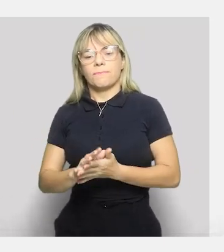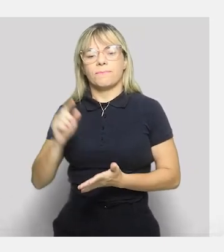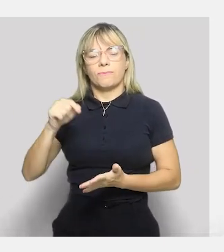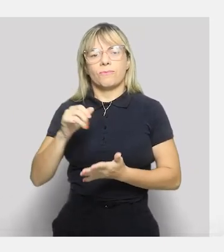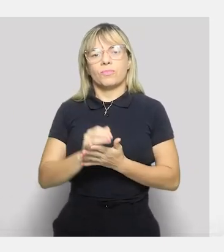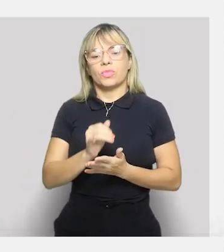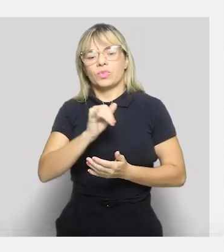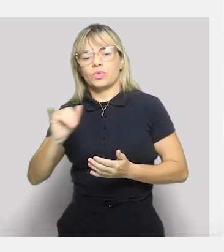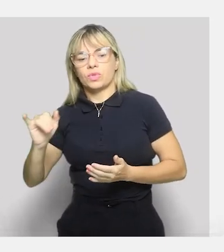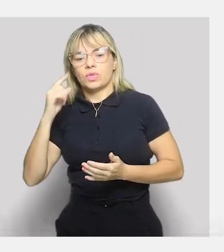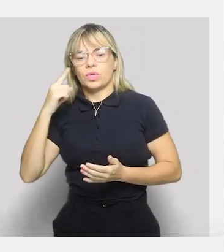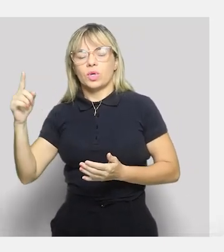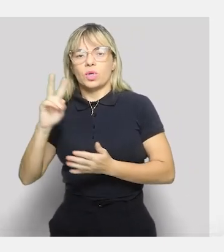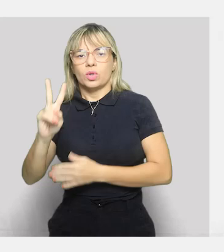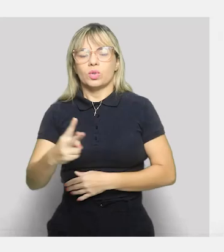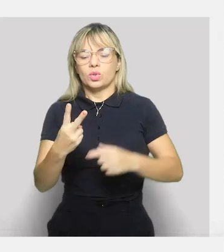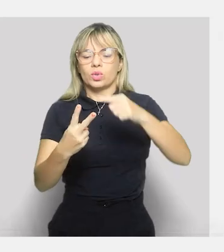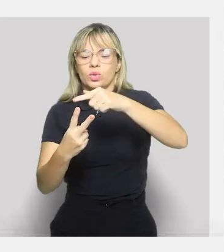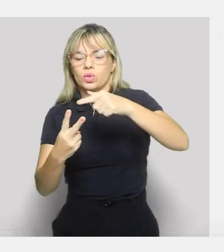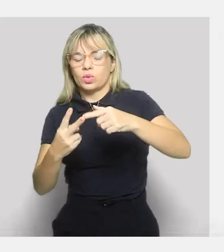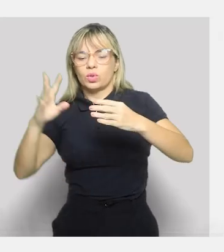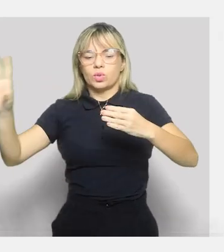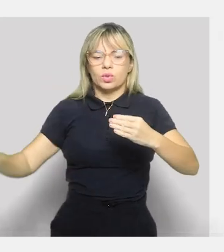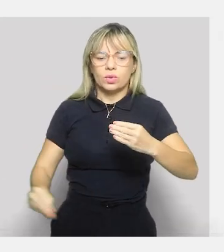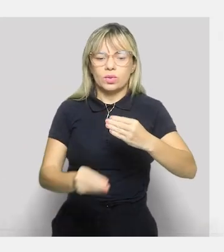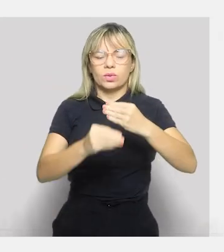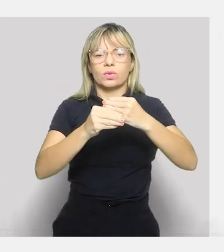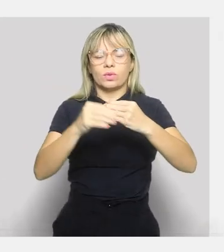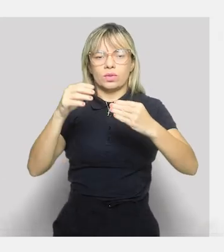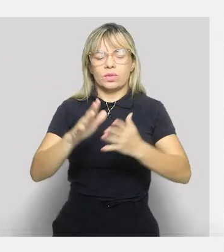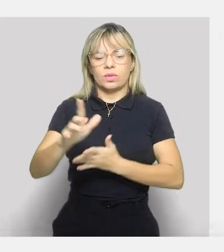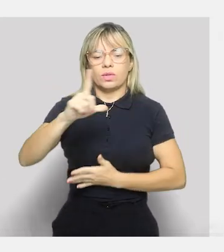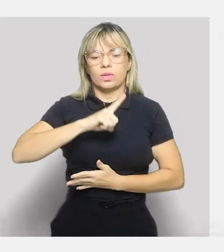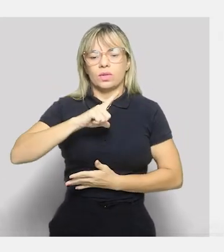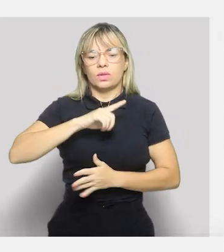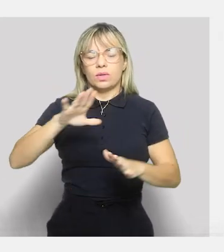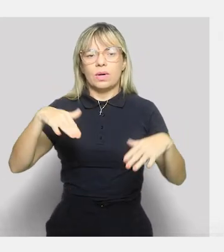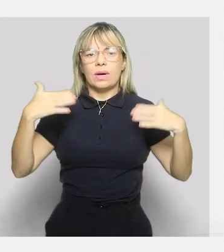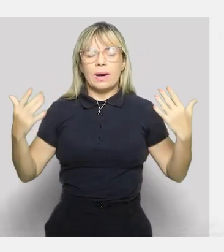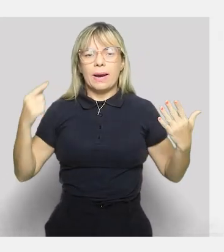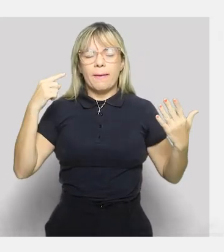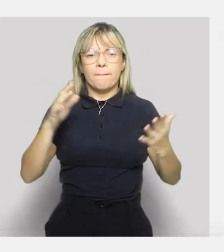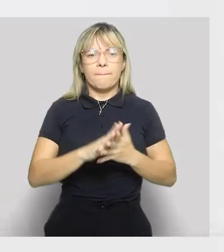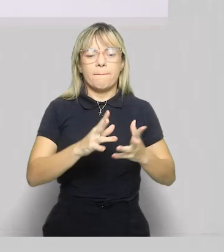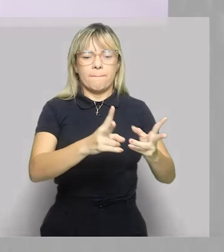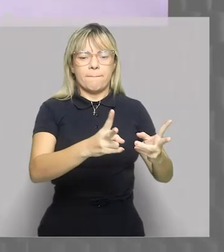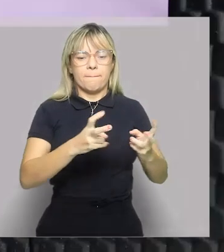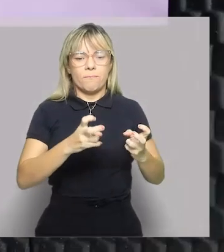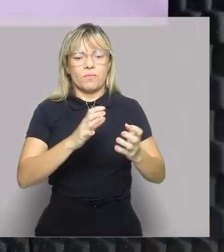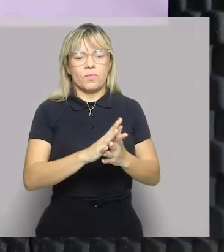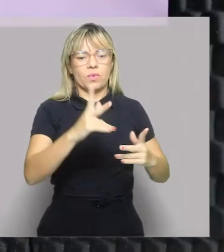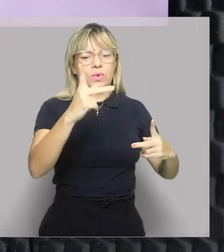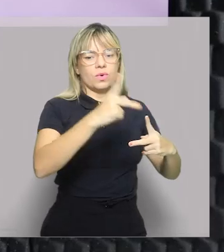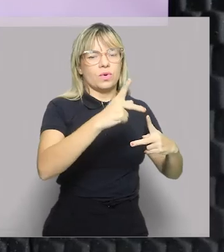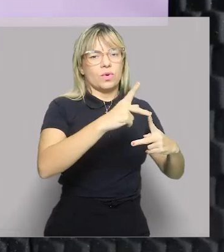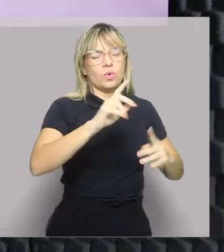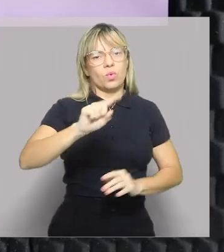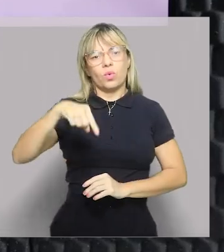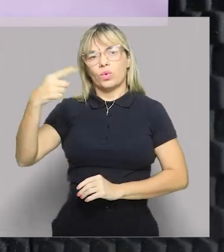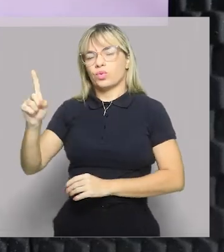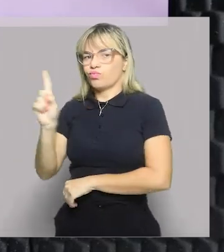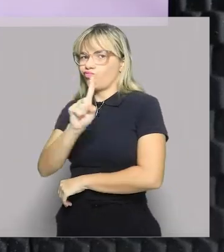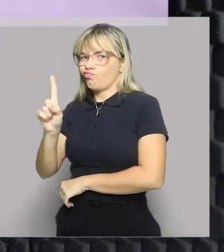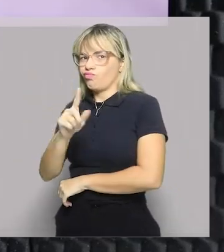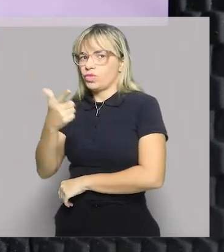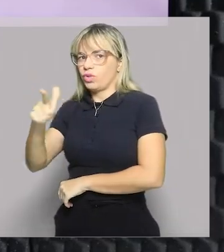trazer dois complementos, tá? Sendo que esses dois complementos, observem, um vem com preposição e outro não,